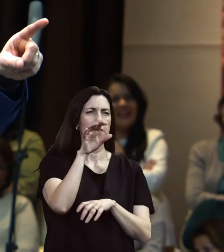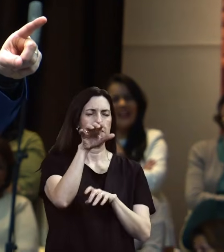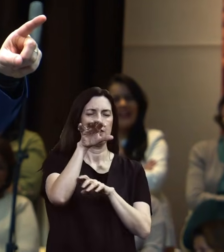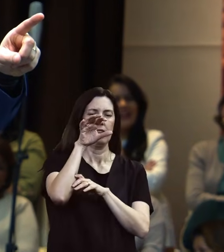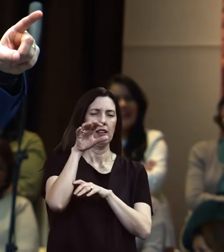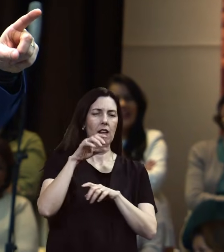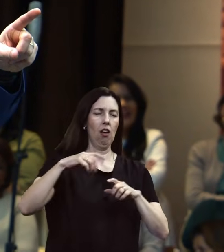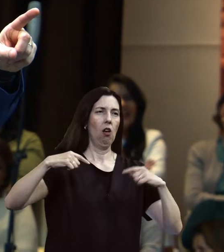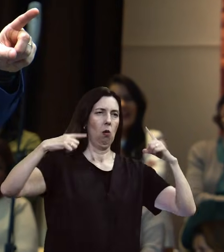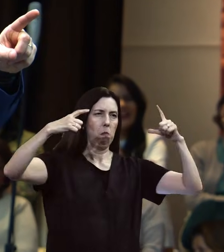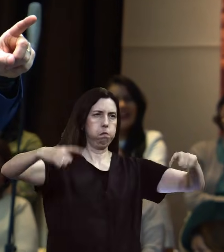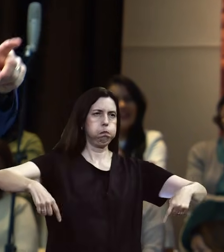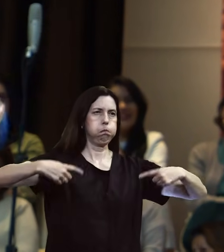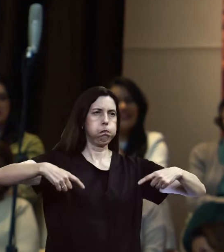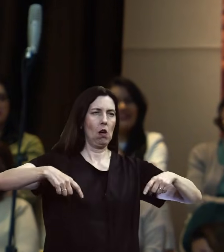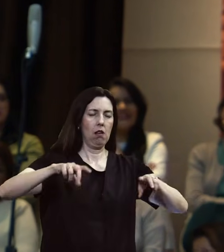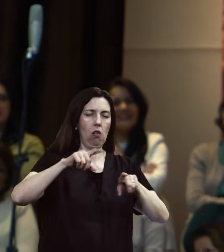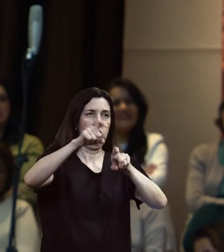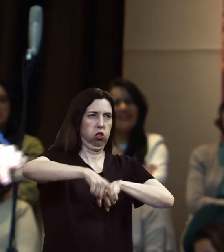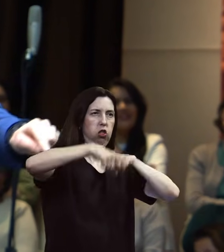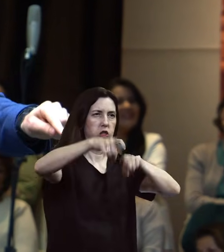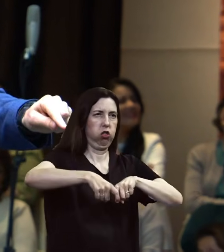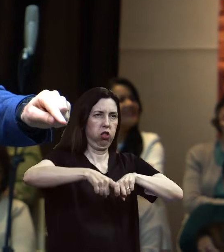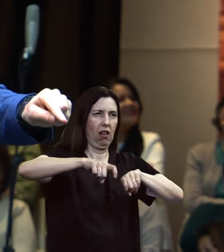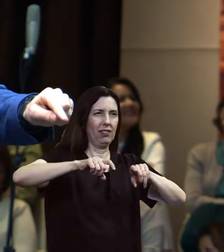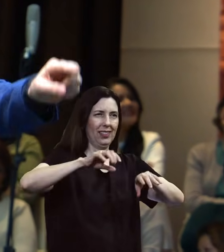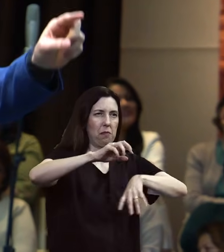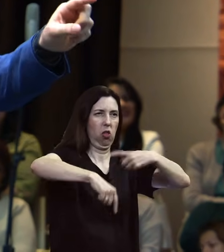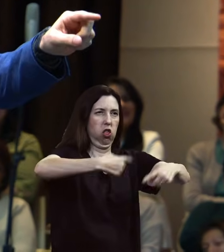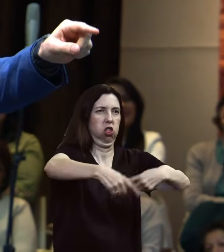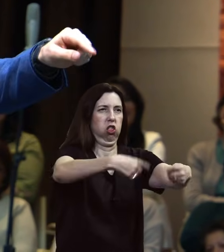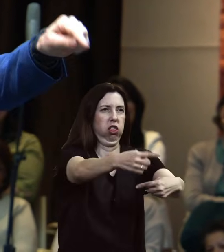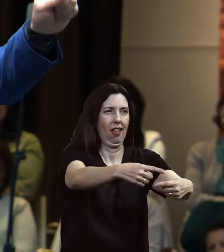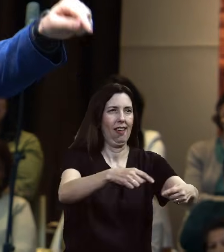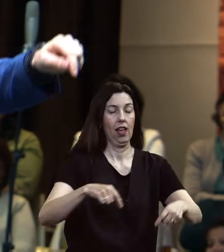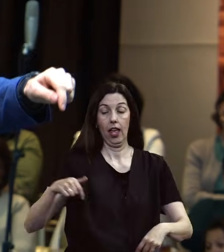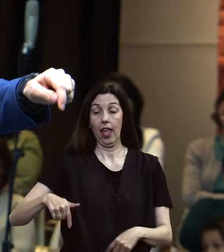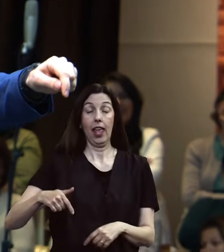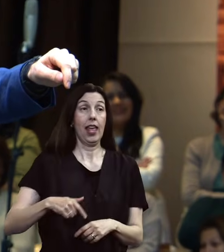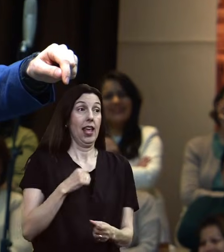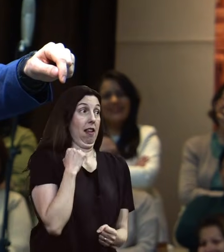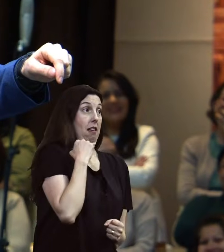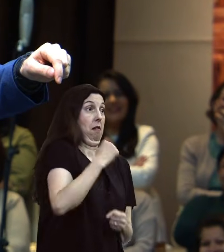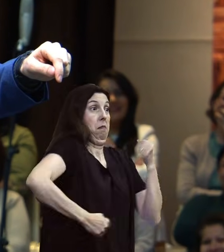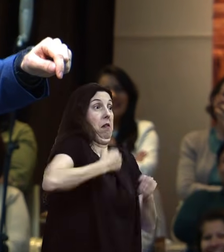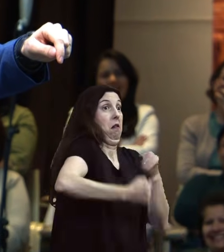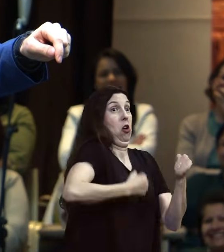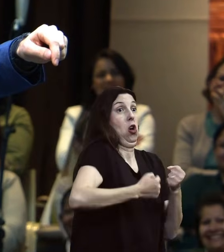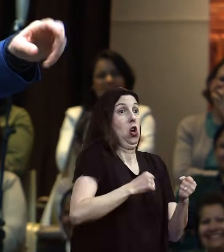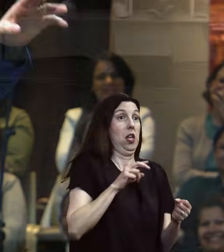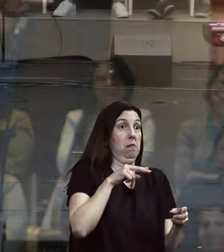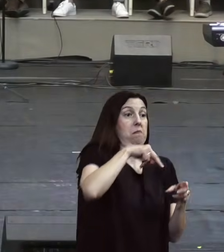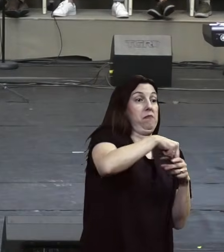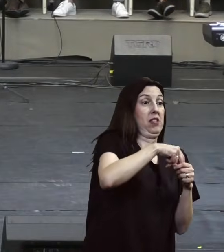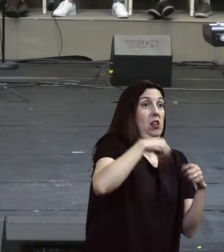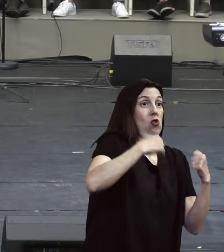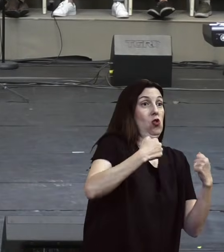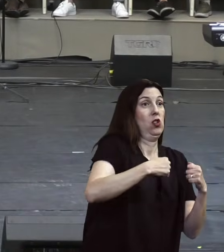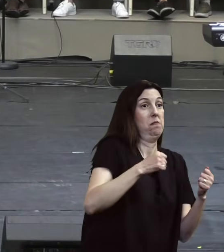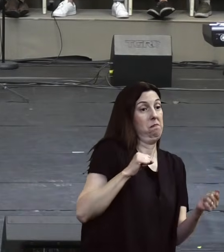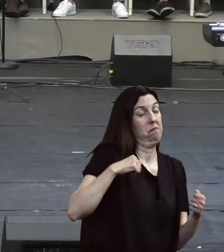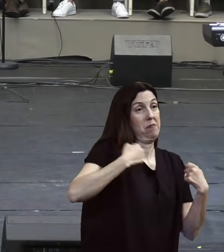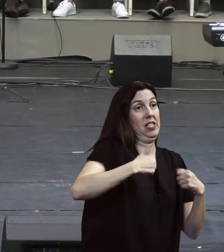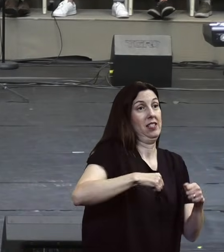para a escola. E enquanto ele corria atrás do trator, as pessoas ficavam ridicularizando. E o